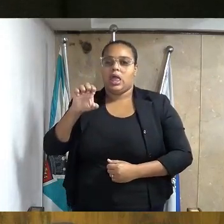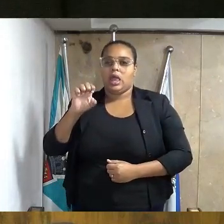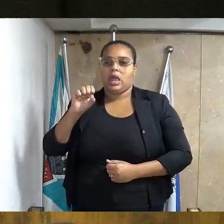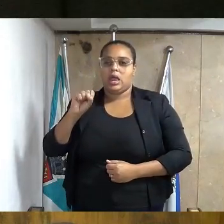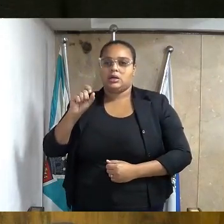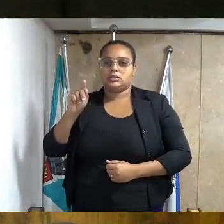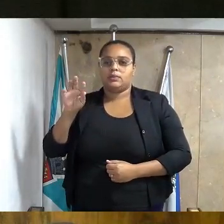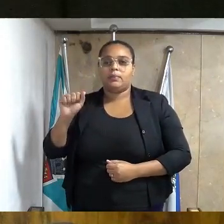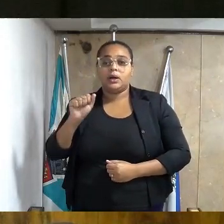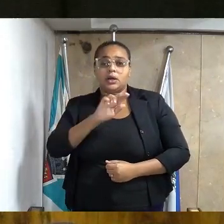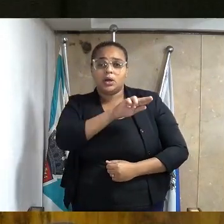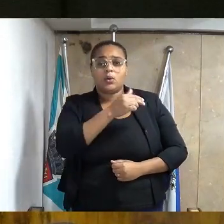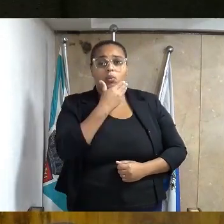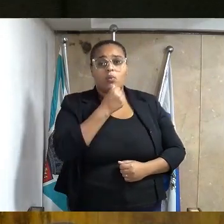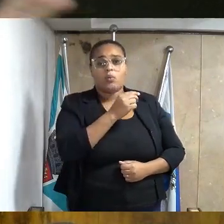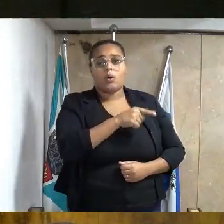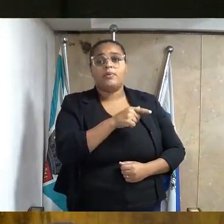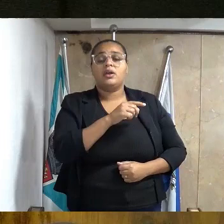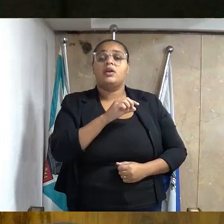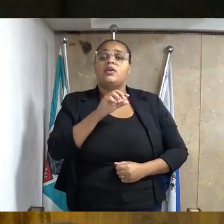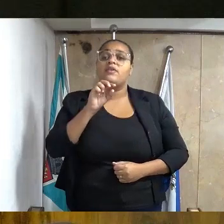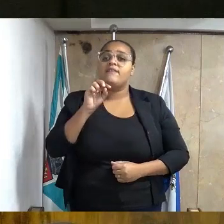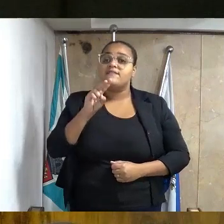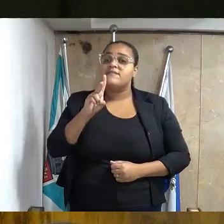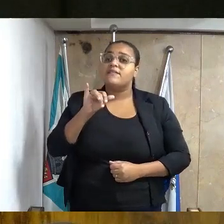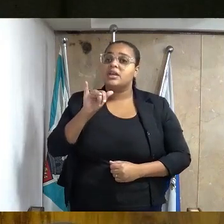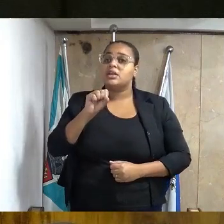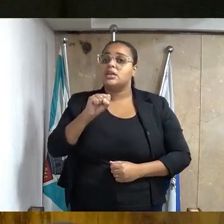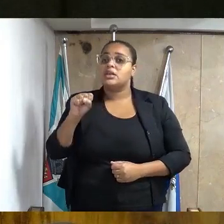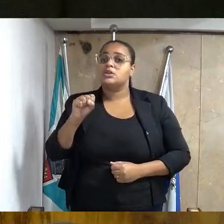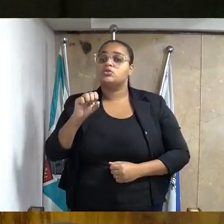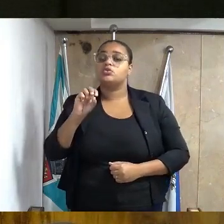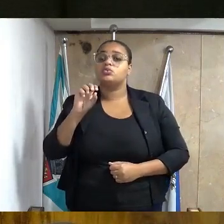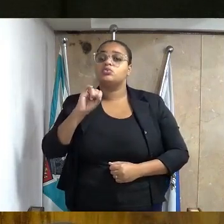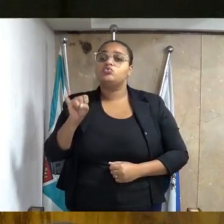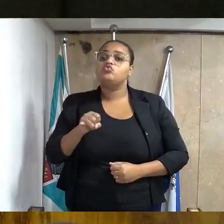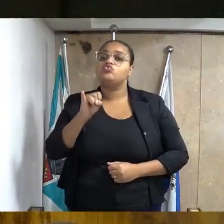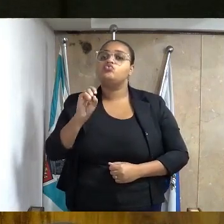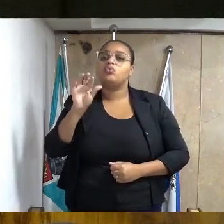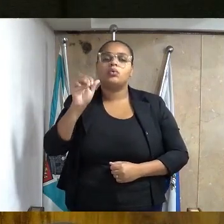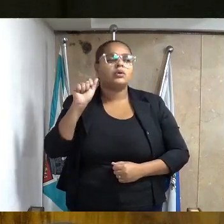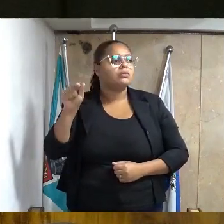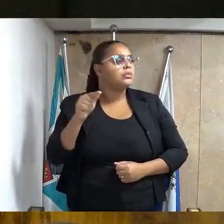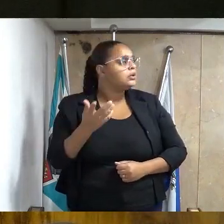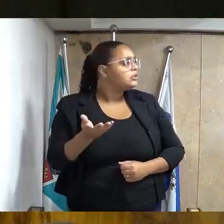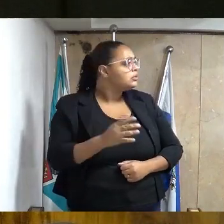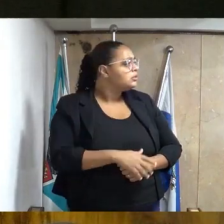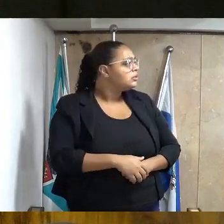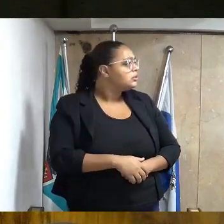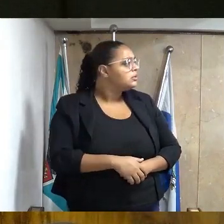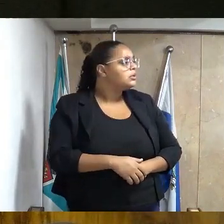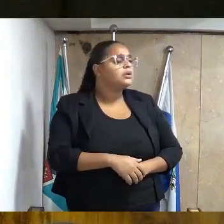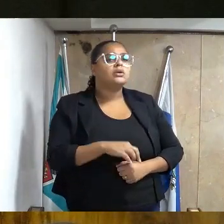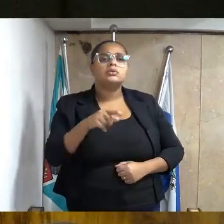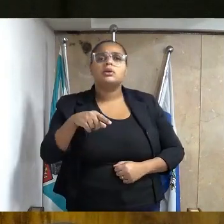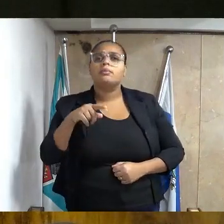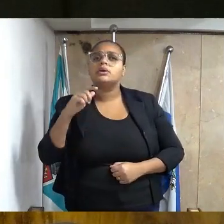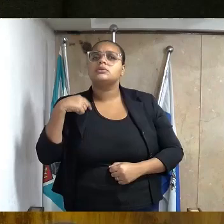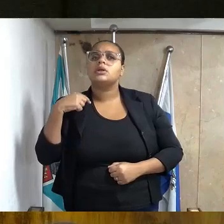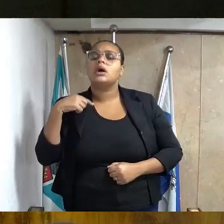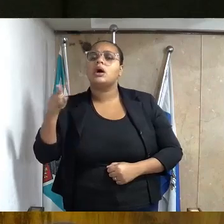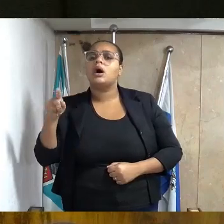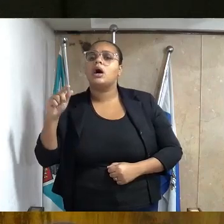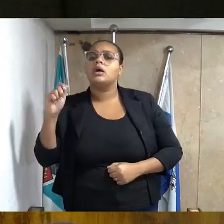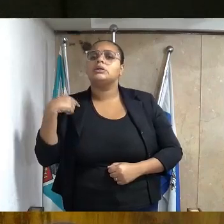Vinícius Júnior. O que eu observei é que a própria empresa, a imprensa espanhola e a